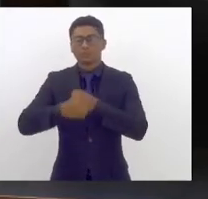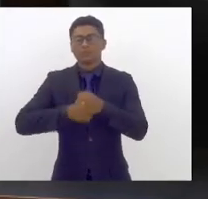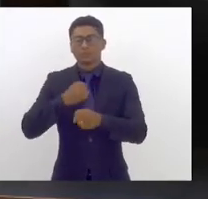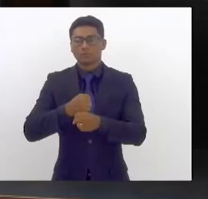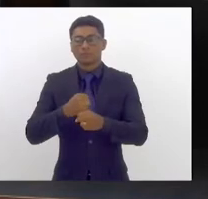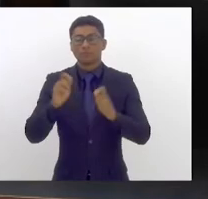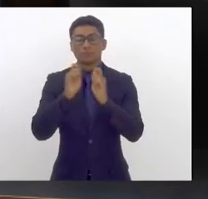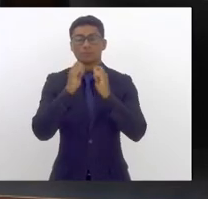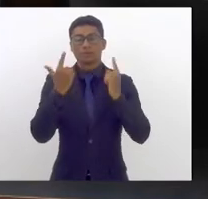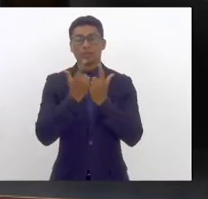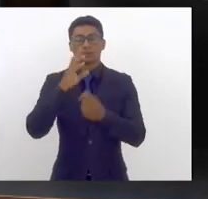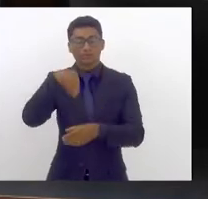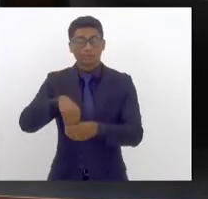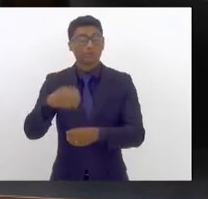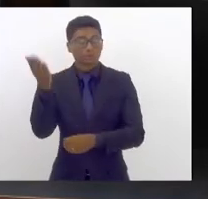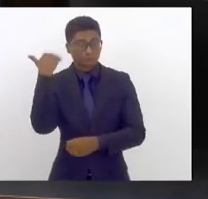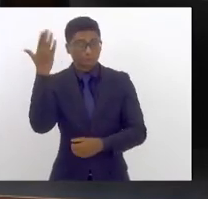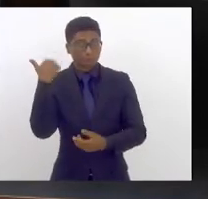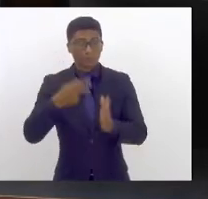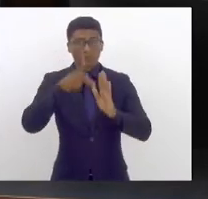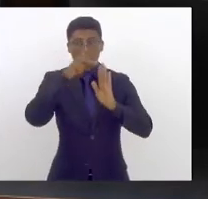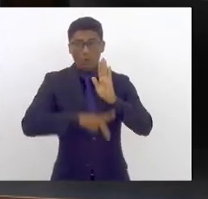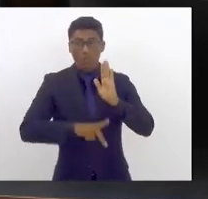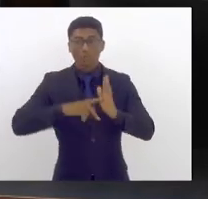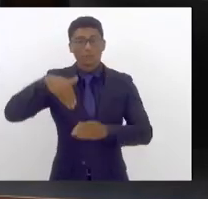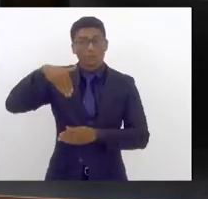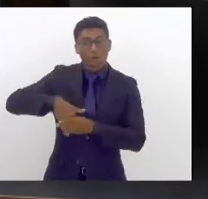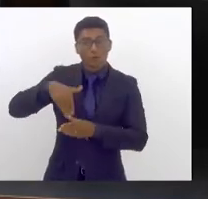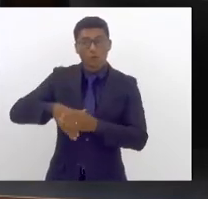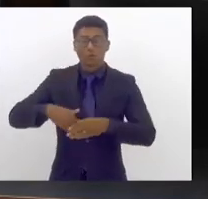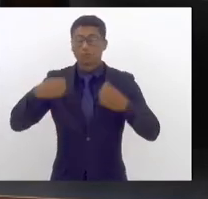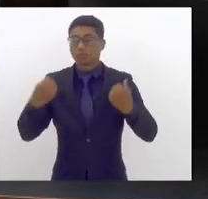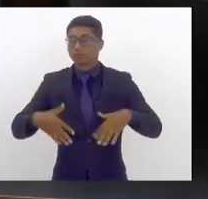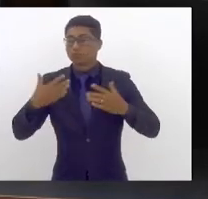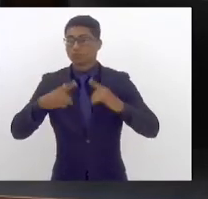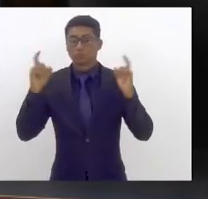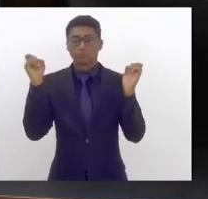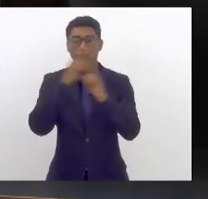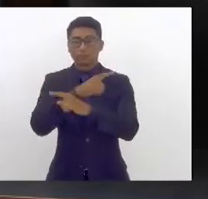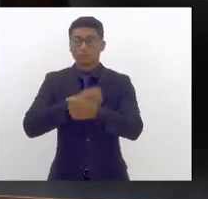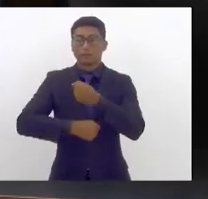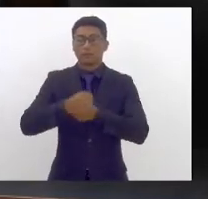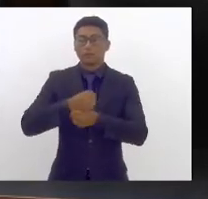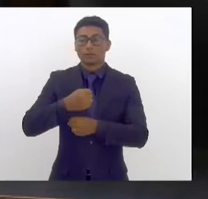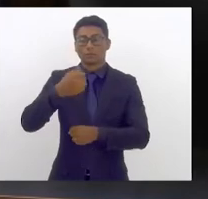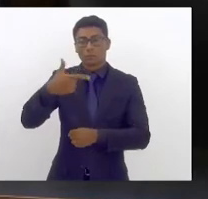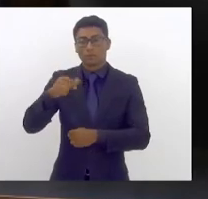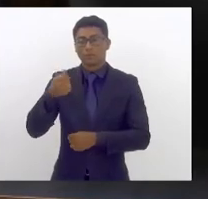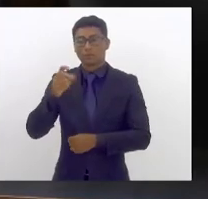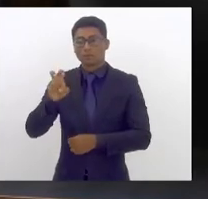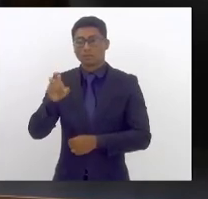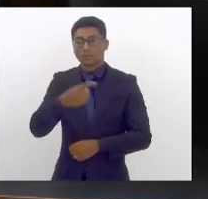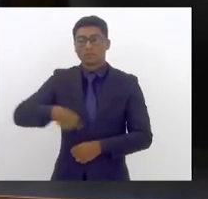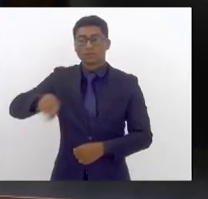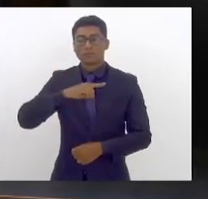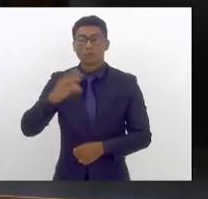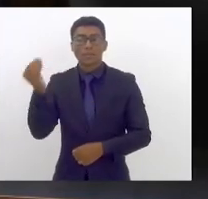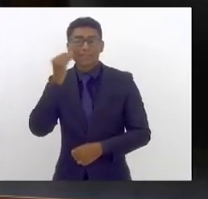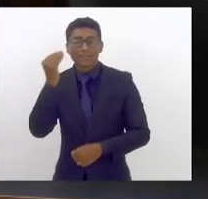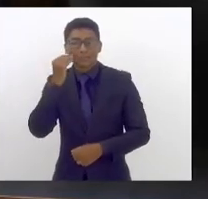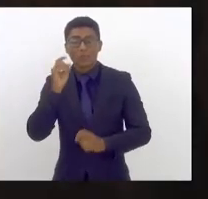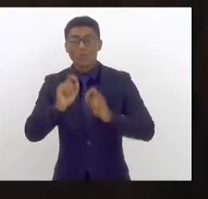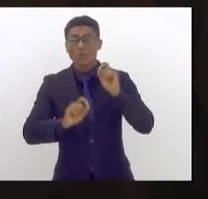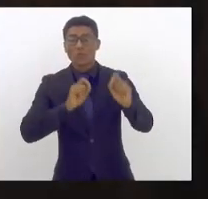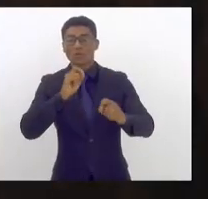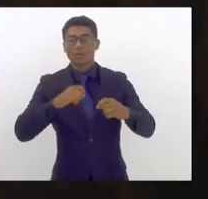o projeto de resolução que foi votado nós ali na na no primeiro ano 2015 lembra Regiane tentamos fazer uma corrida um